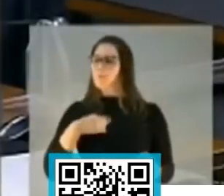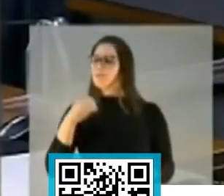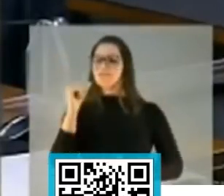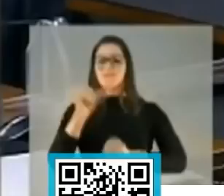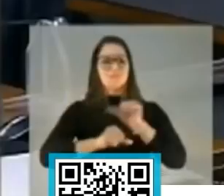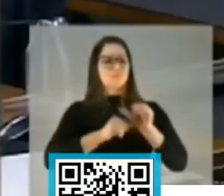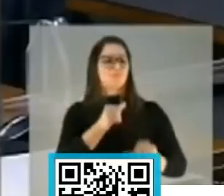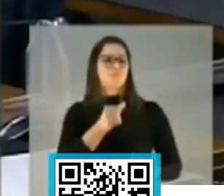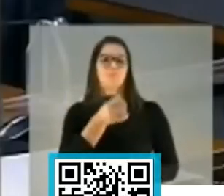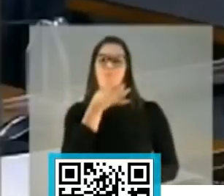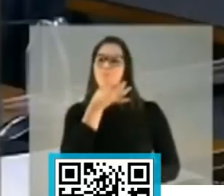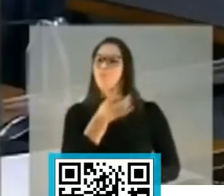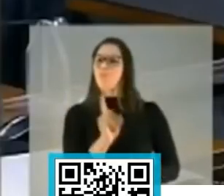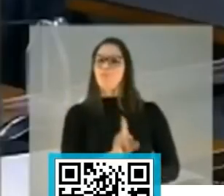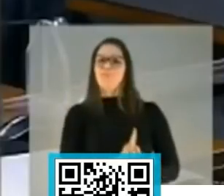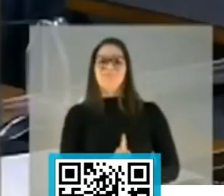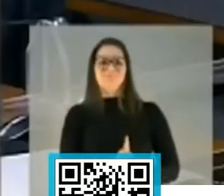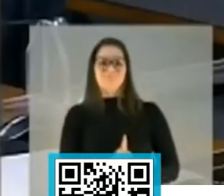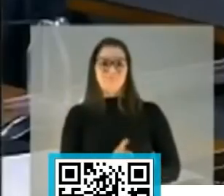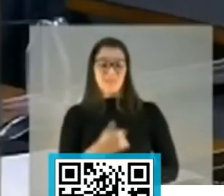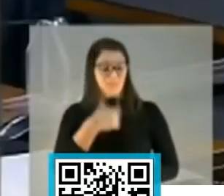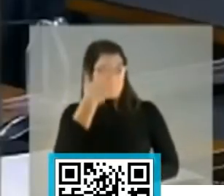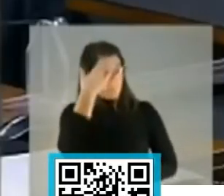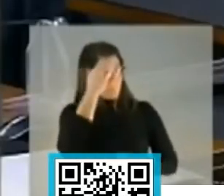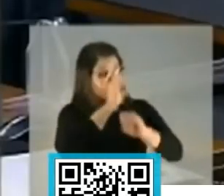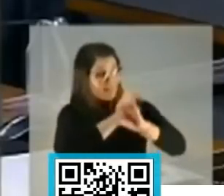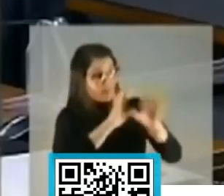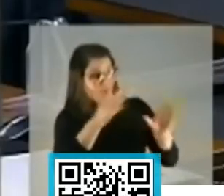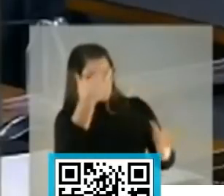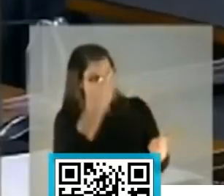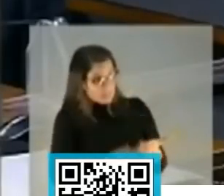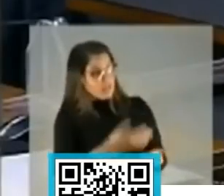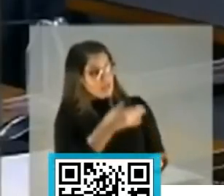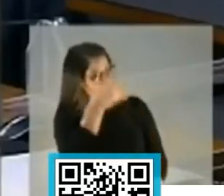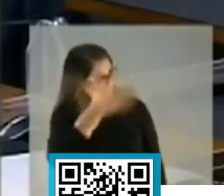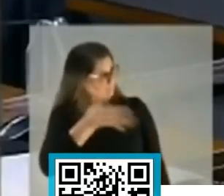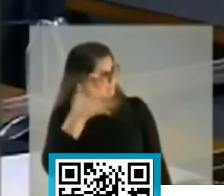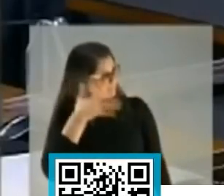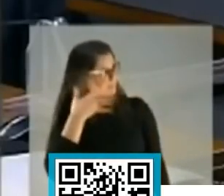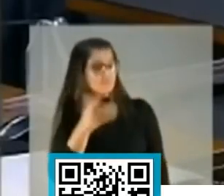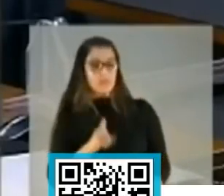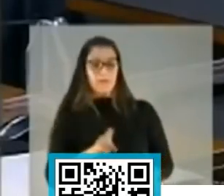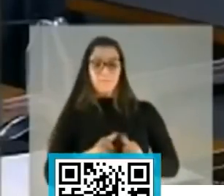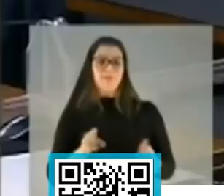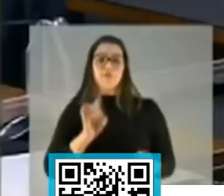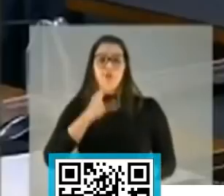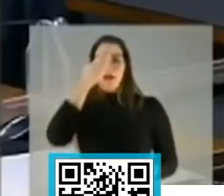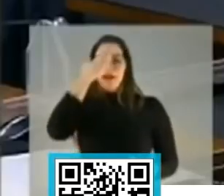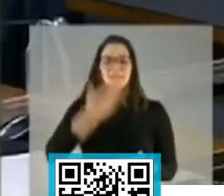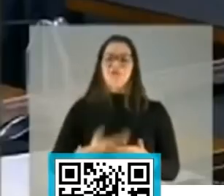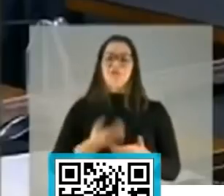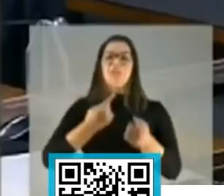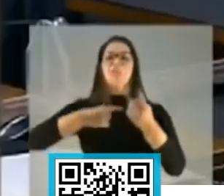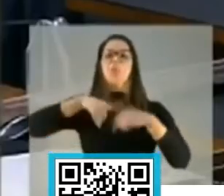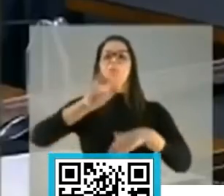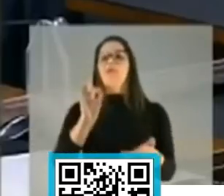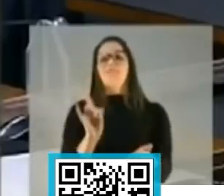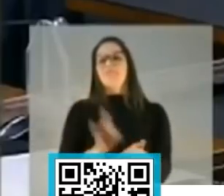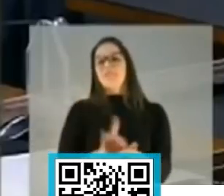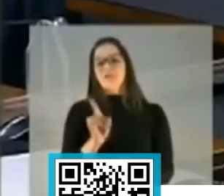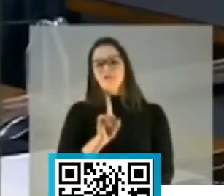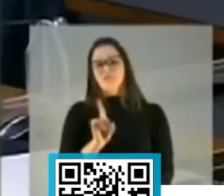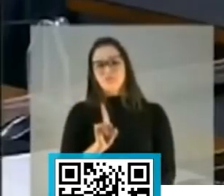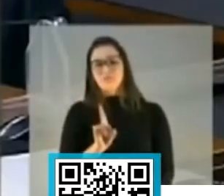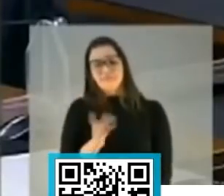muda de opinião como eu disse é muito claro o título que fala mas só acreditaram transforme-se verdade então Lamento